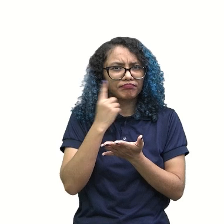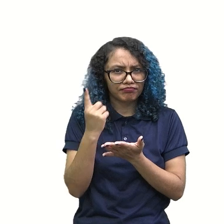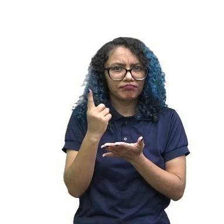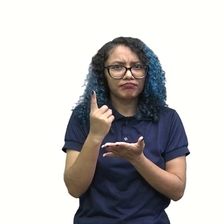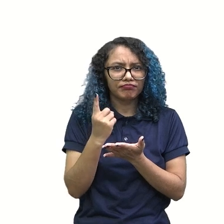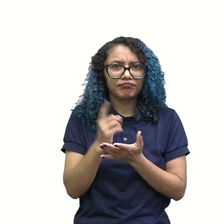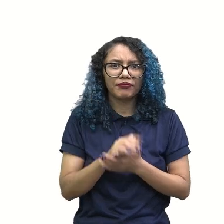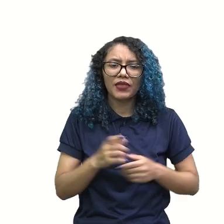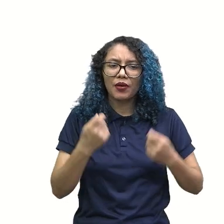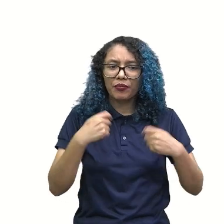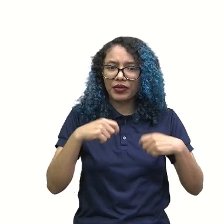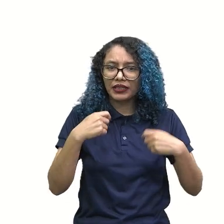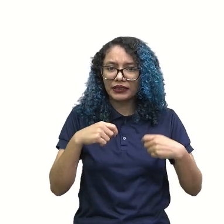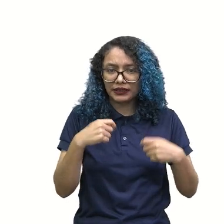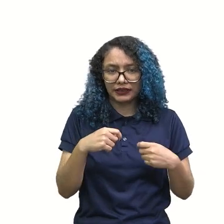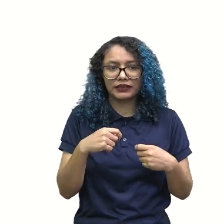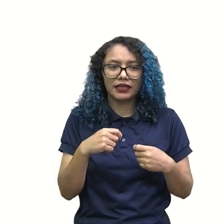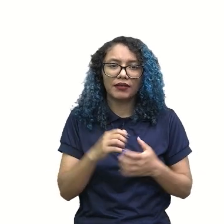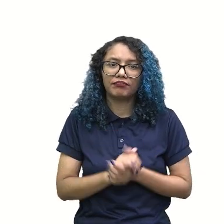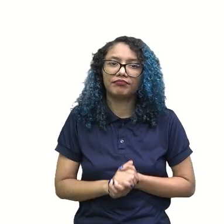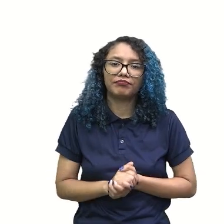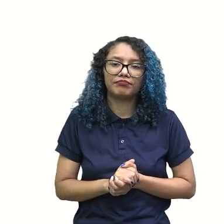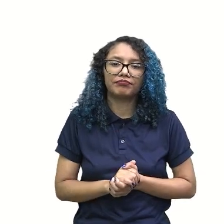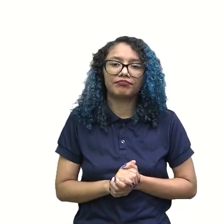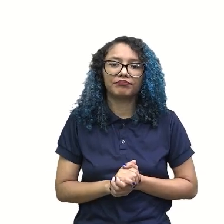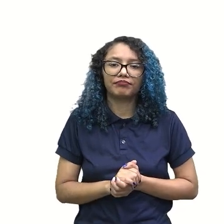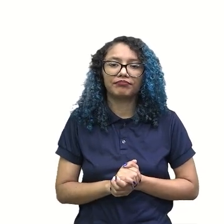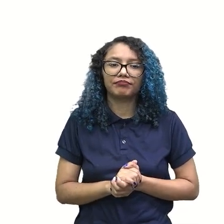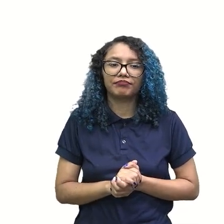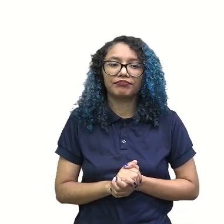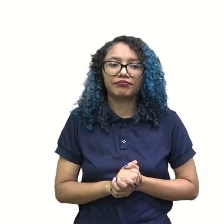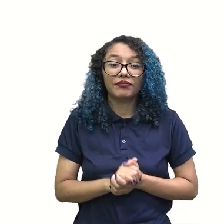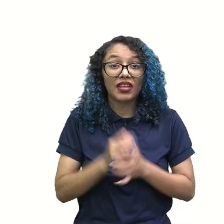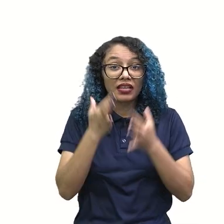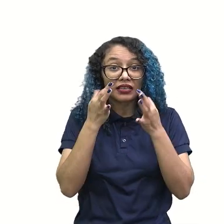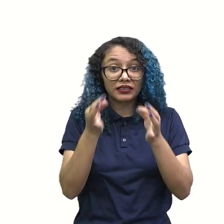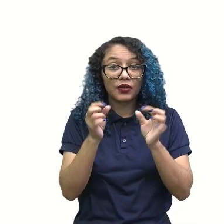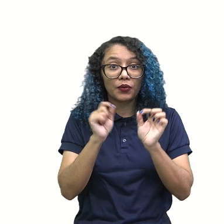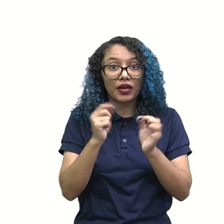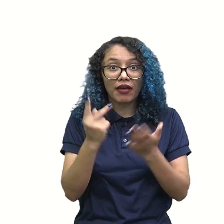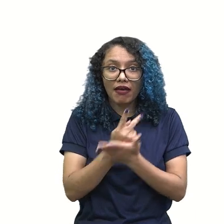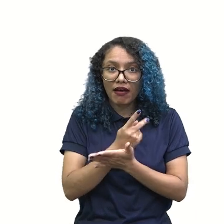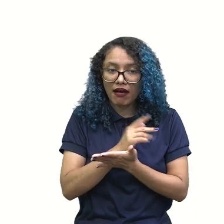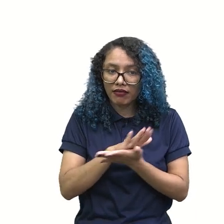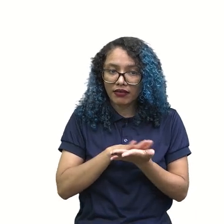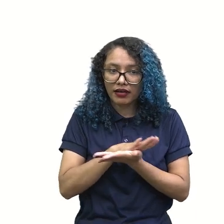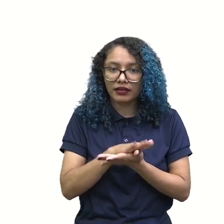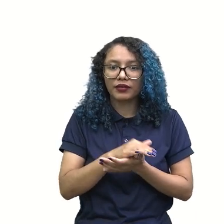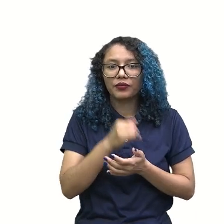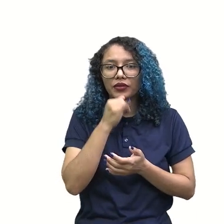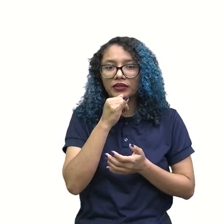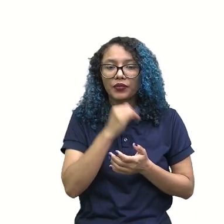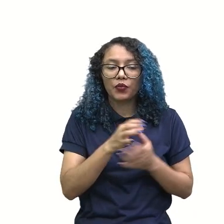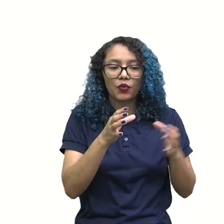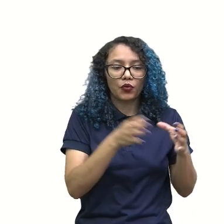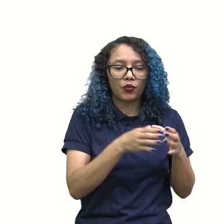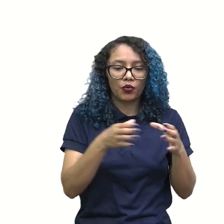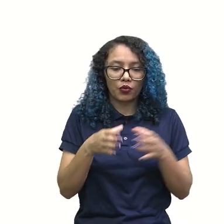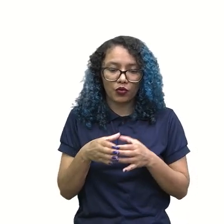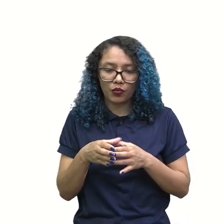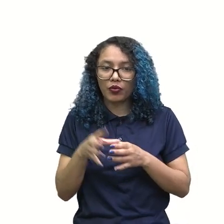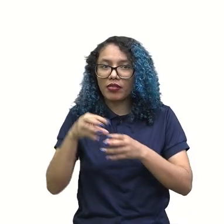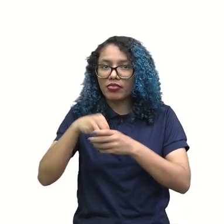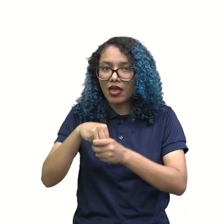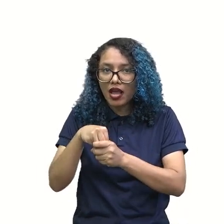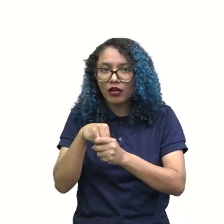que você não erre a definição de função. Você sempre vai ter ali 2 conjuntos não vazios, tudo bem? E esses conjuntos